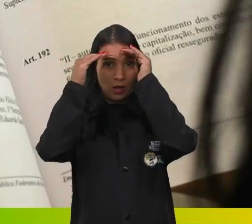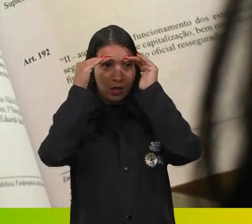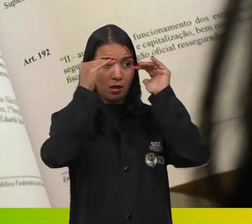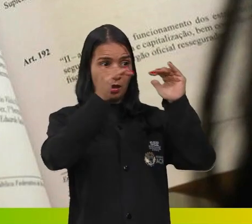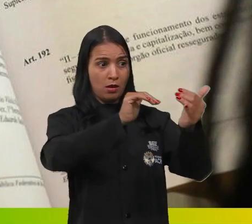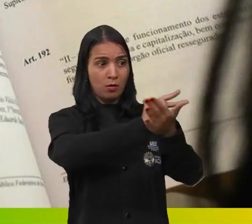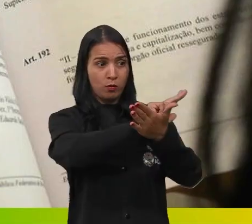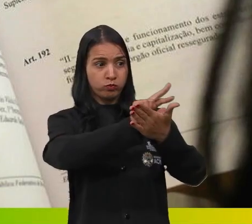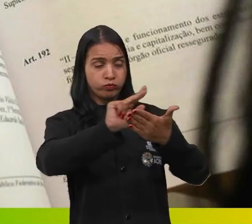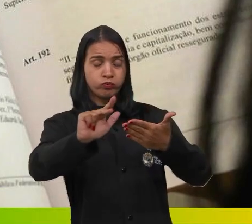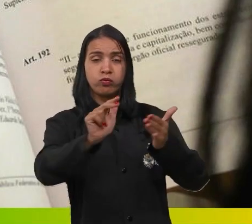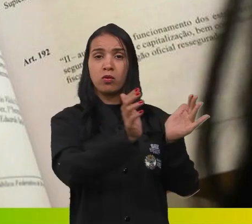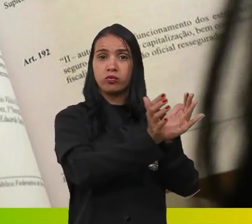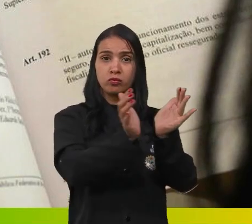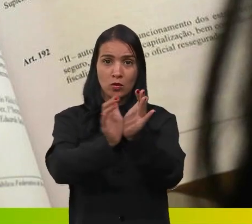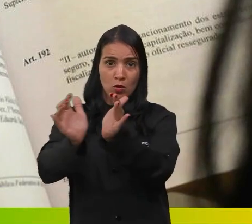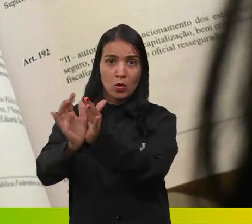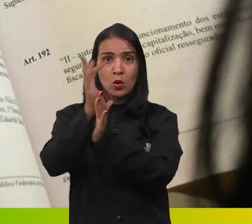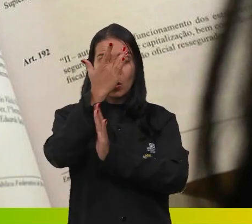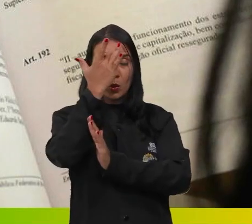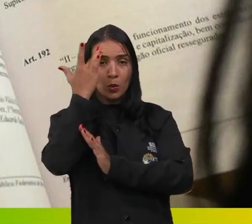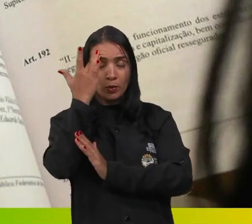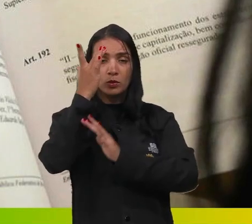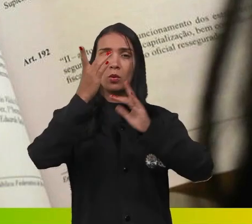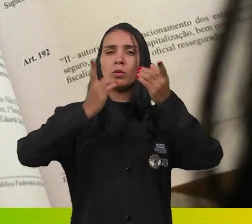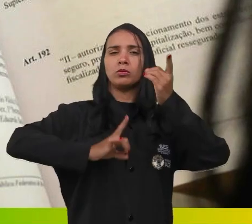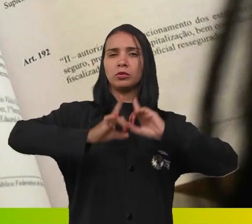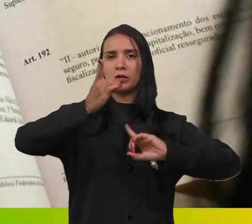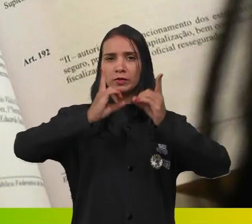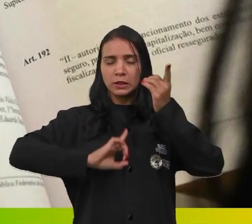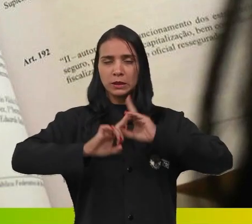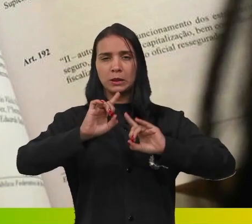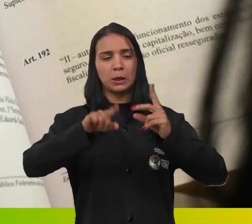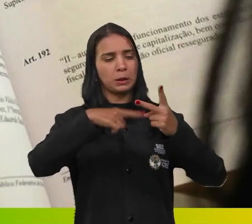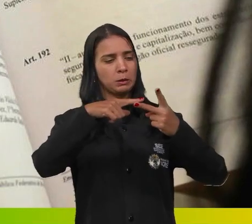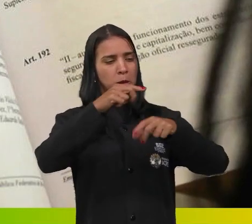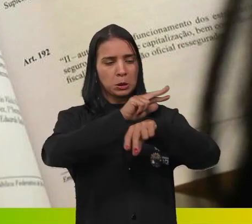raça, deficiência e condição socioeconômica para que